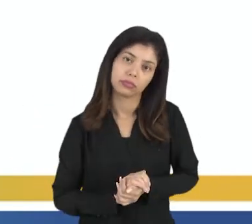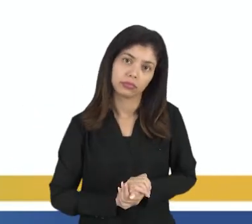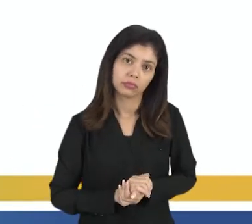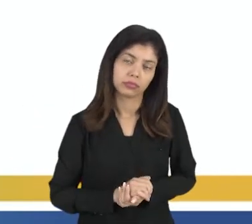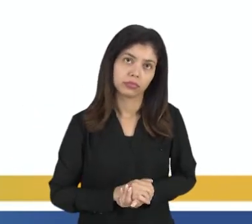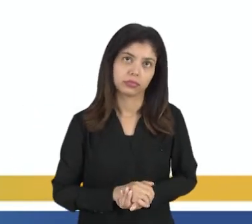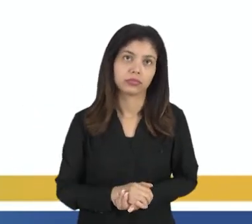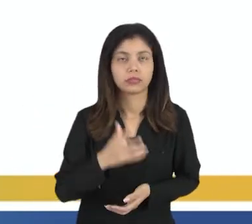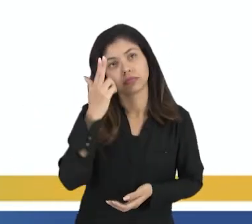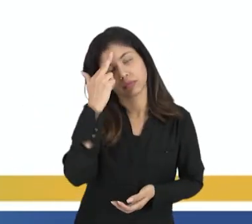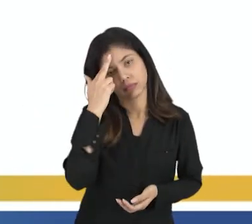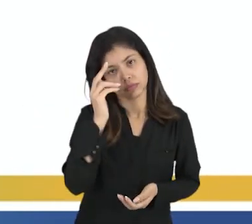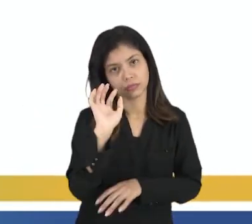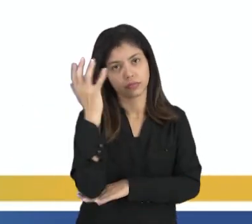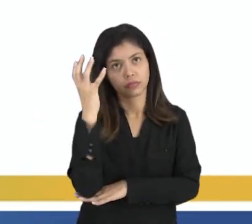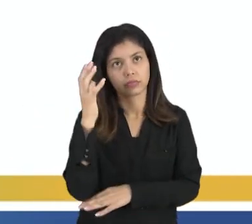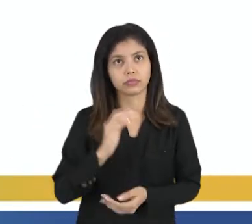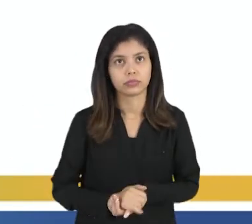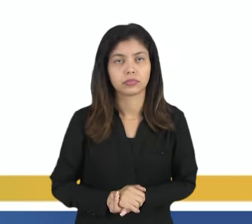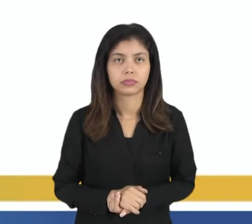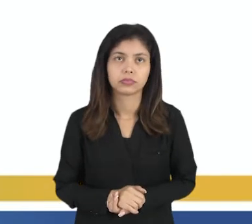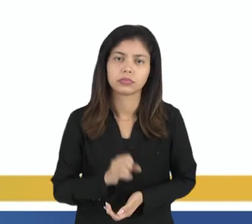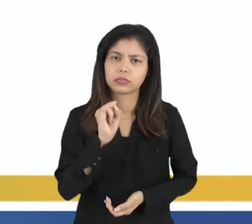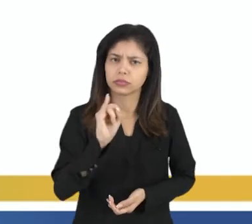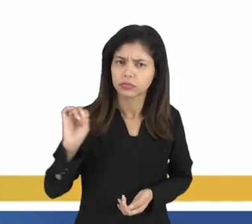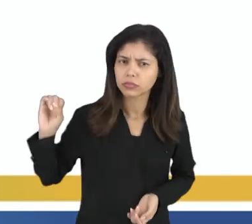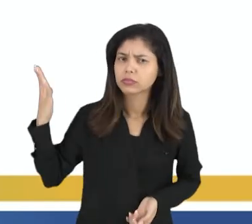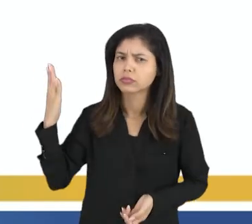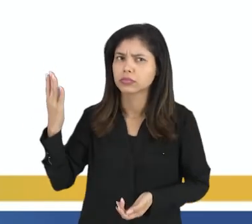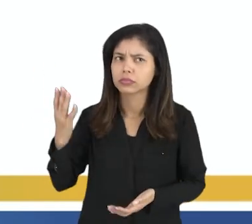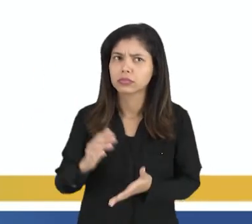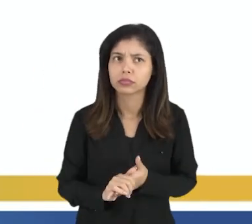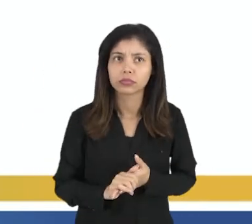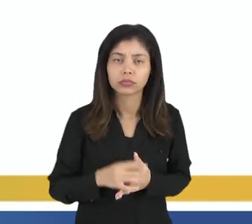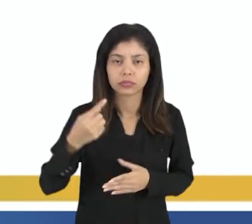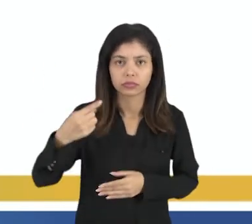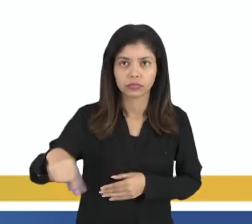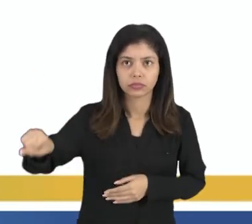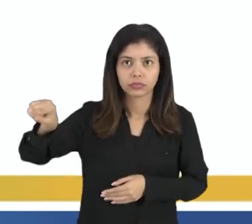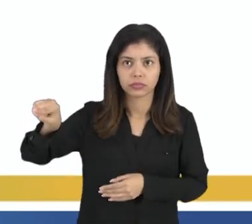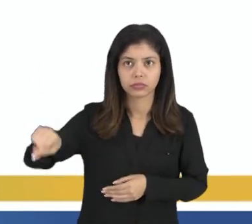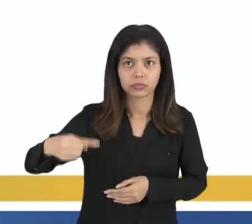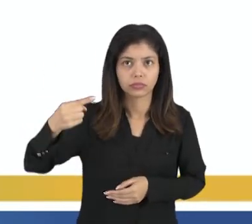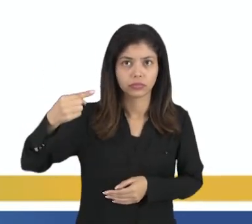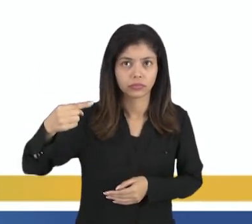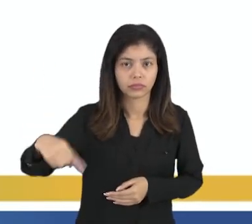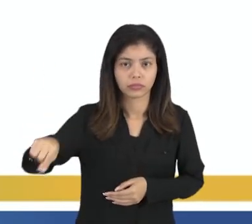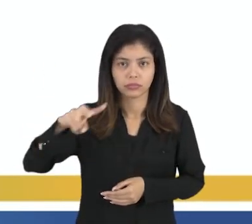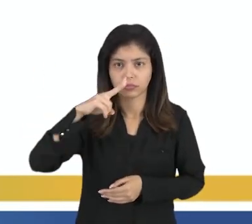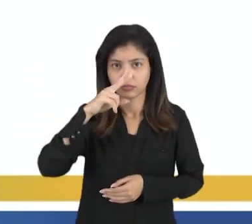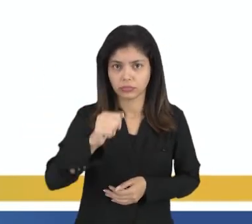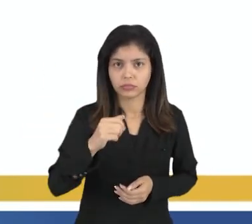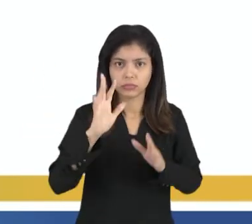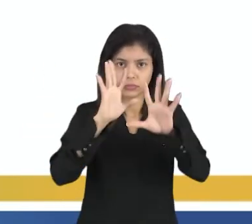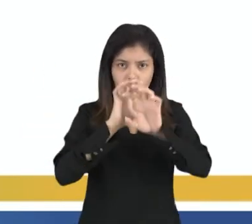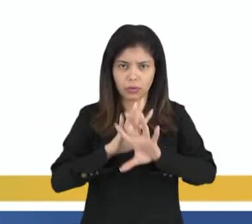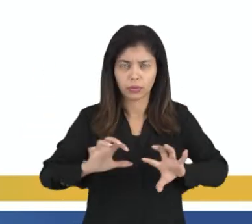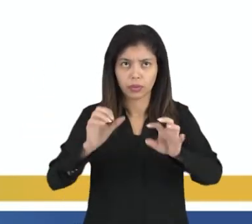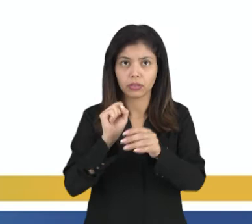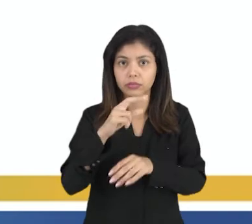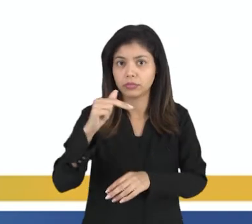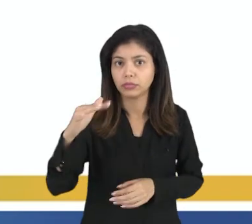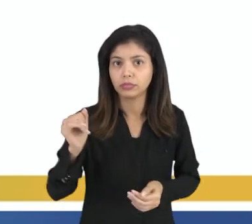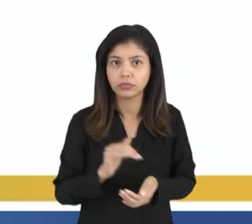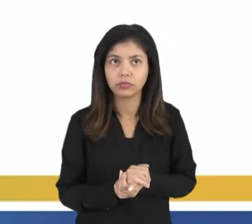pêndulo naturalmente na natureza, o que vai acontecer? Como tem as forças de resistência do ar, ele nunca vai